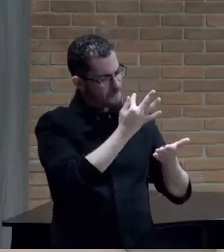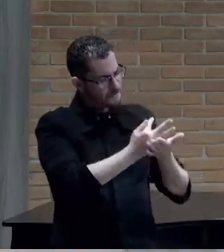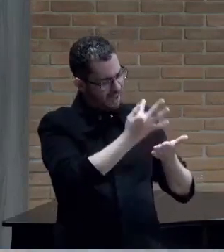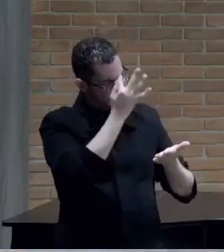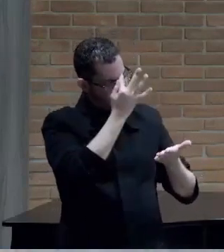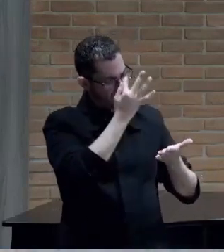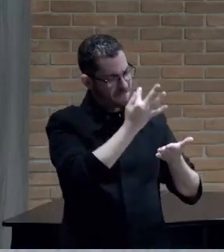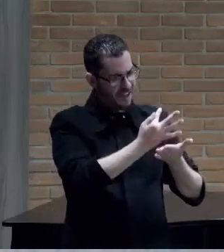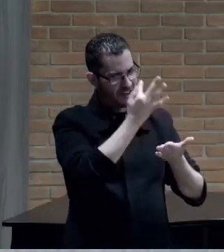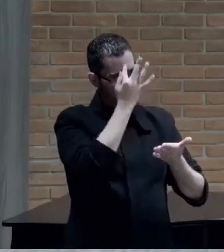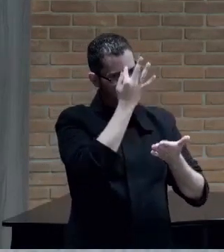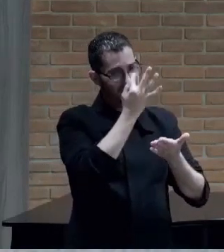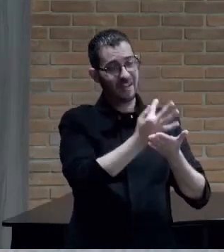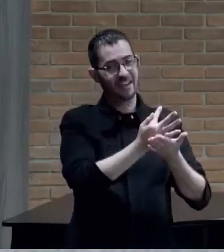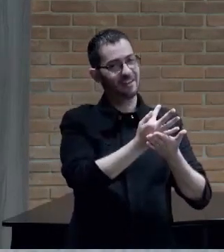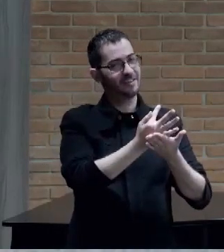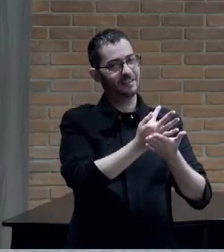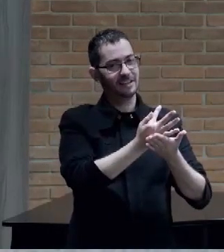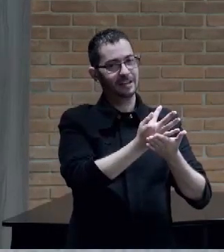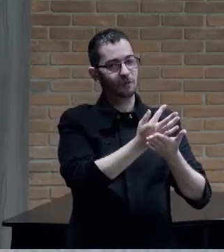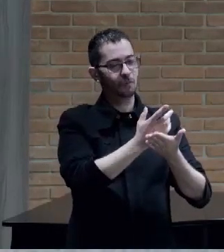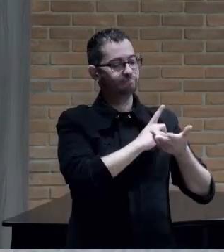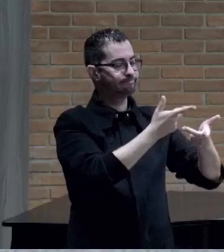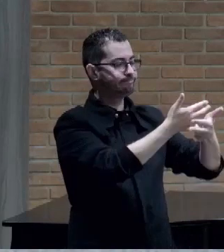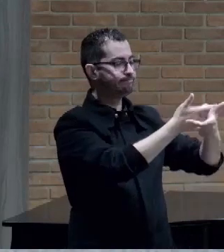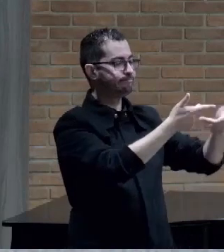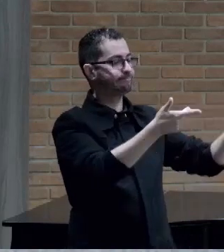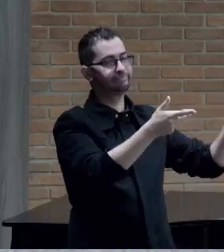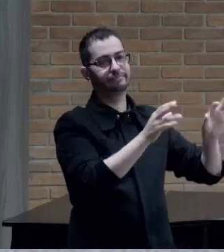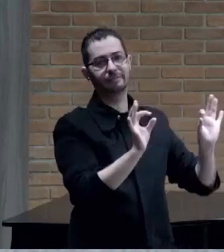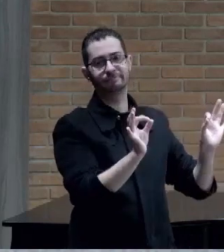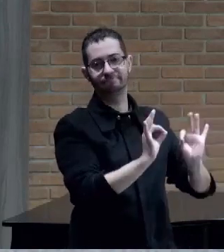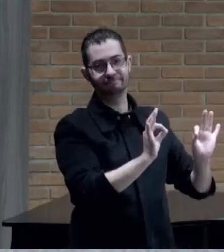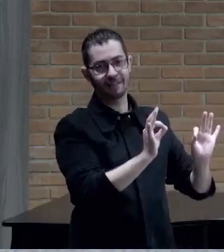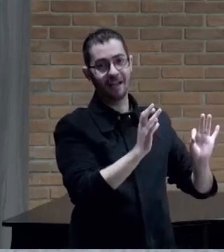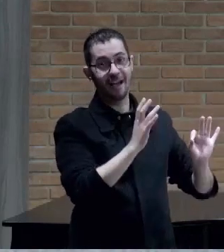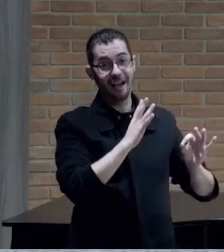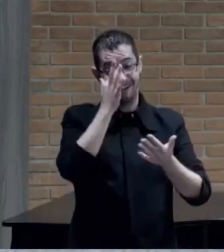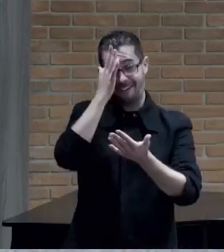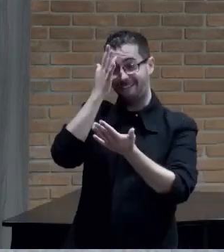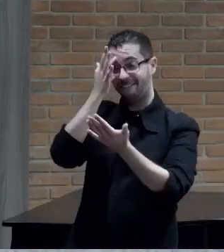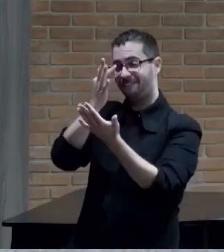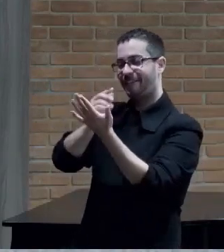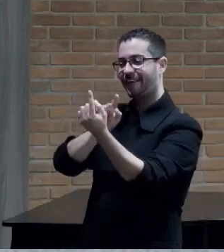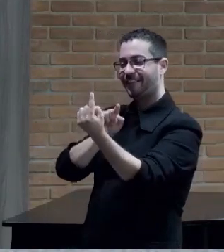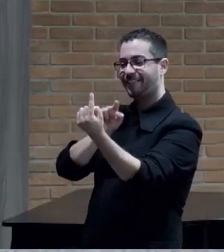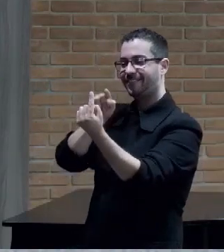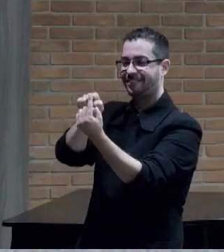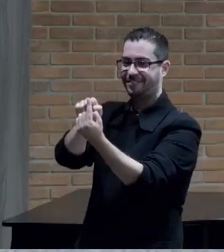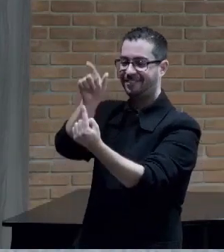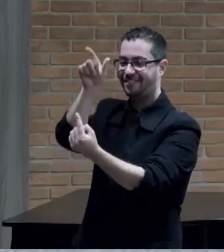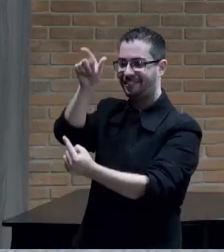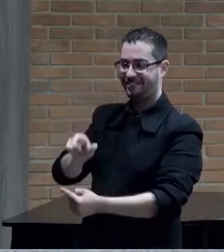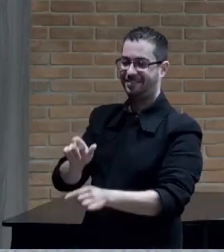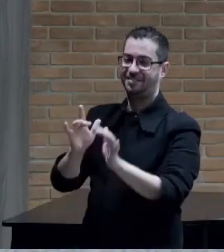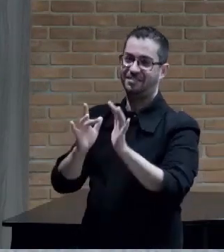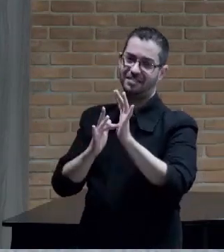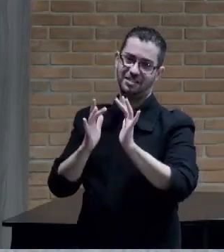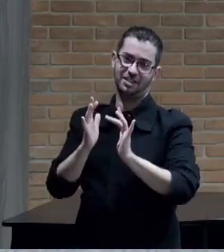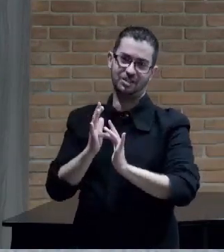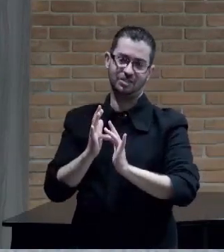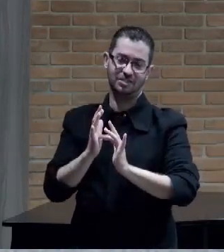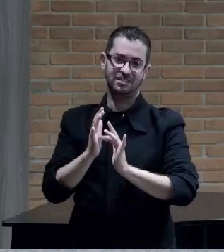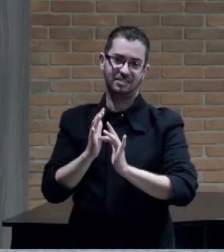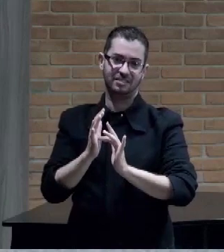outra coisa que não seja com a pessoa de Jesus Cristo. A fé bíblica tem por objeto a pessoa do Senhor Jesus Cristo.